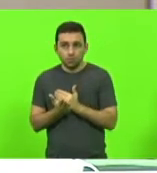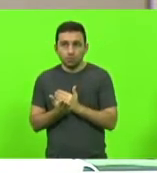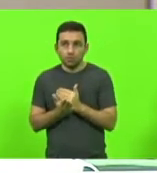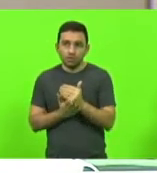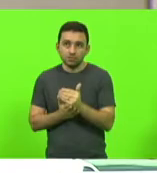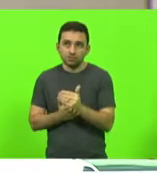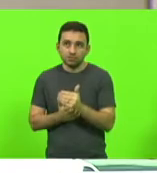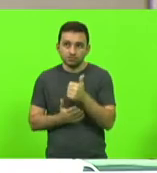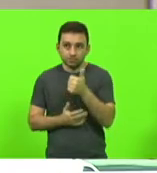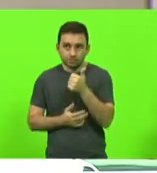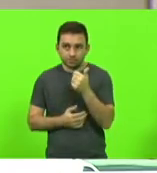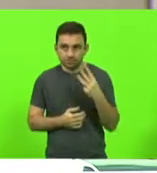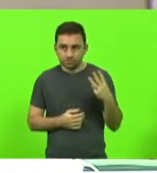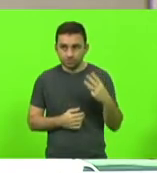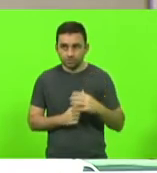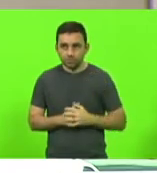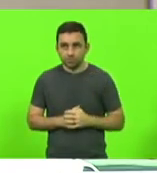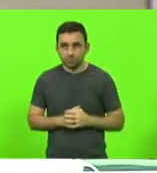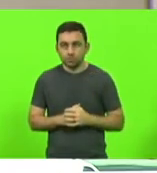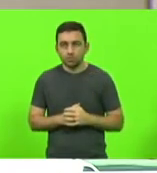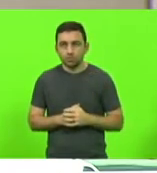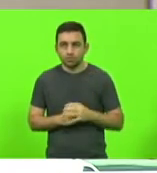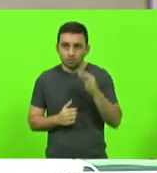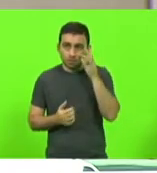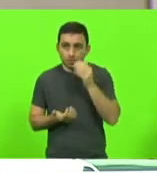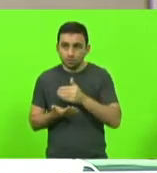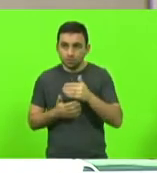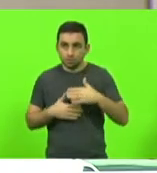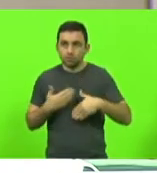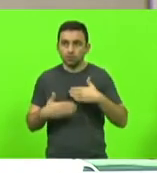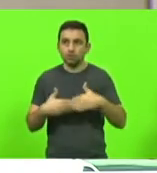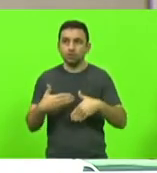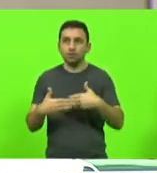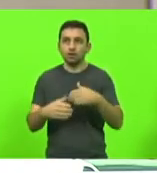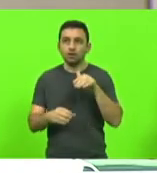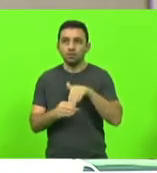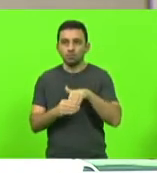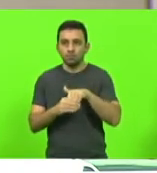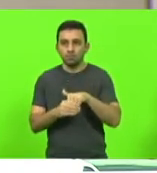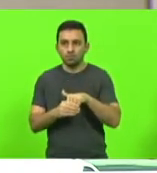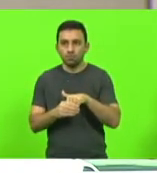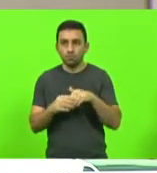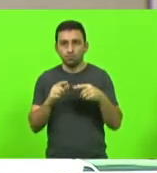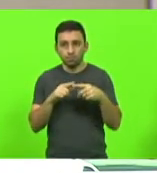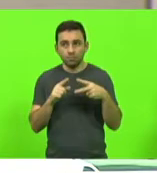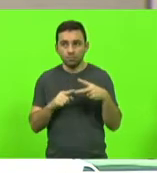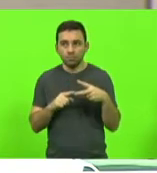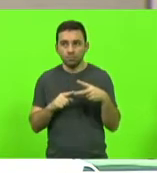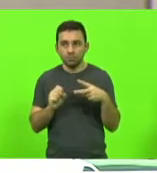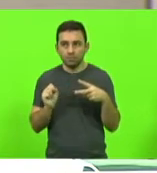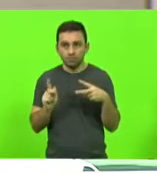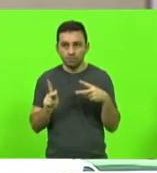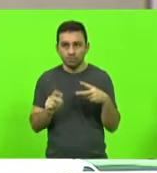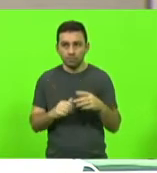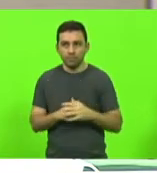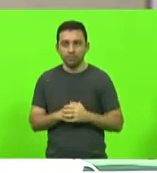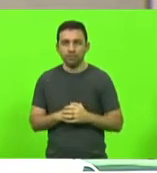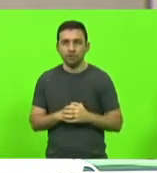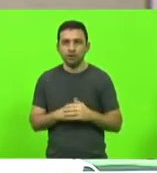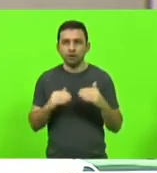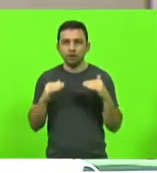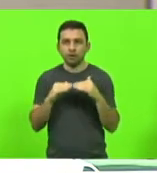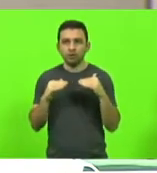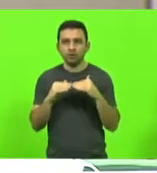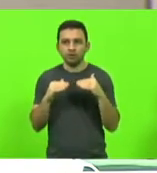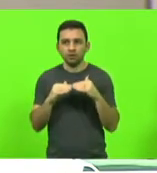dia 13. Mas, primeiro, para apreciar este encaminhamento, nós temos que votar nos dois primeiros. Aqueles que concordam